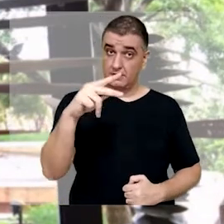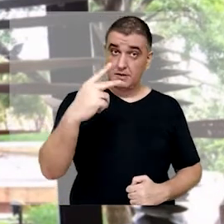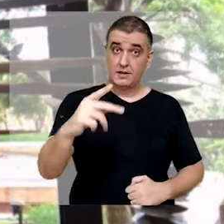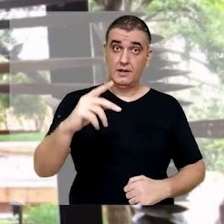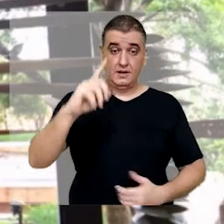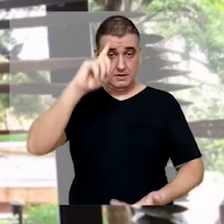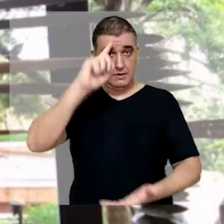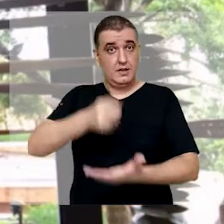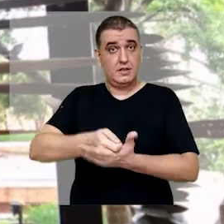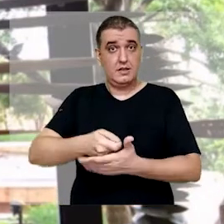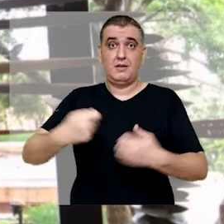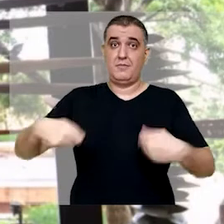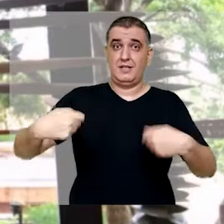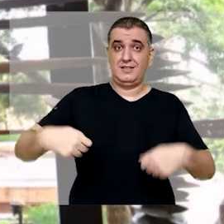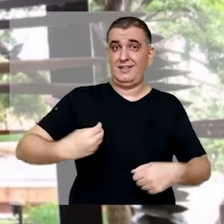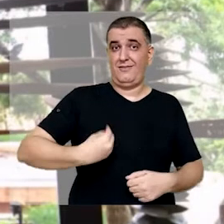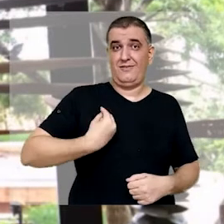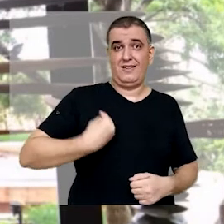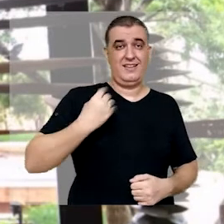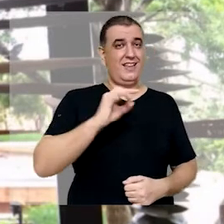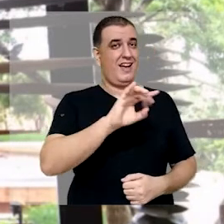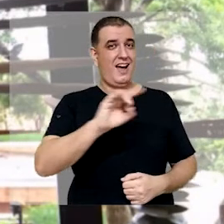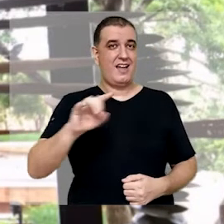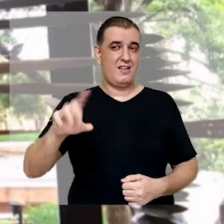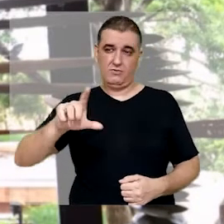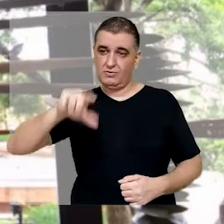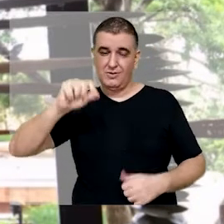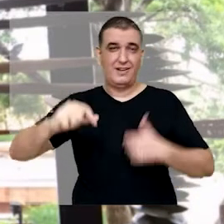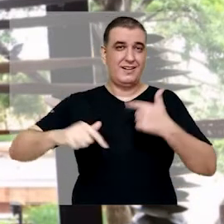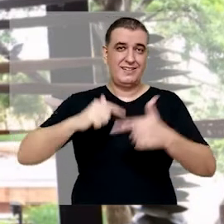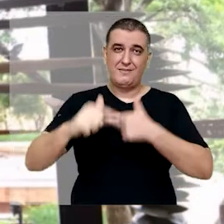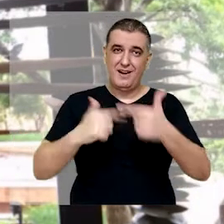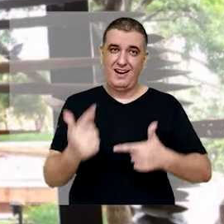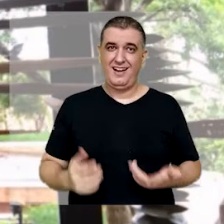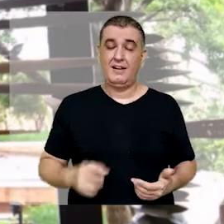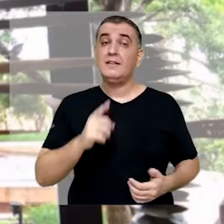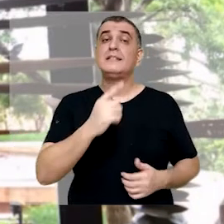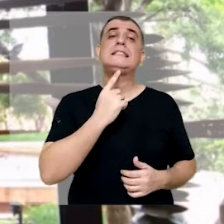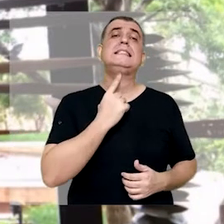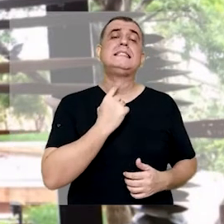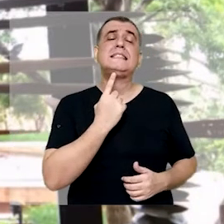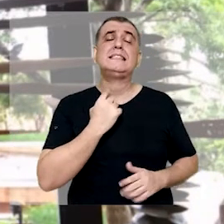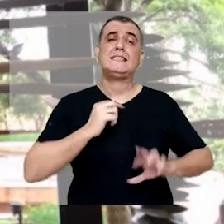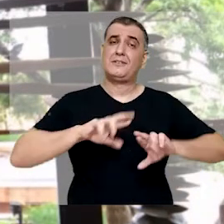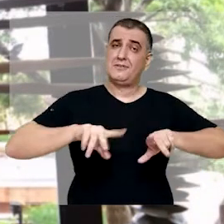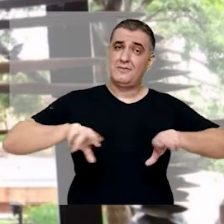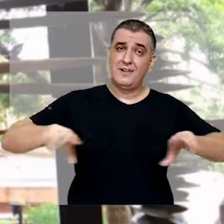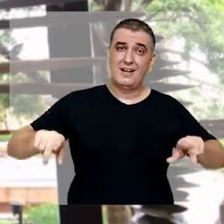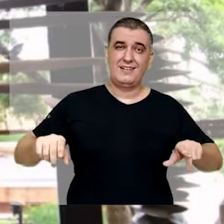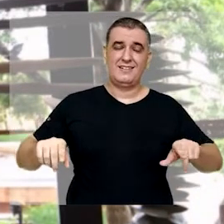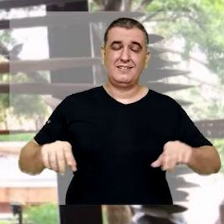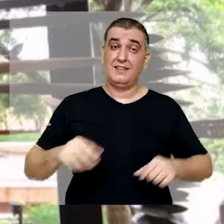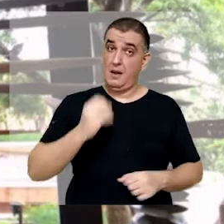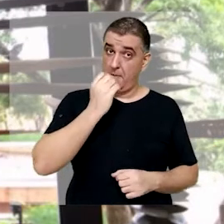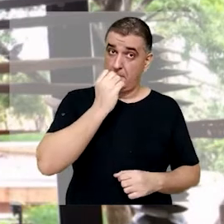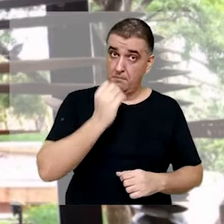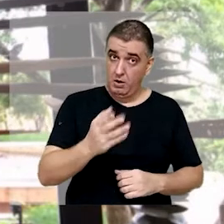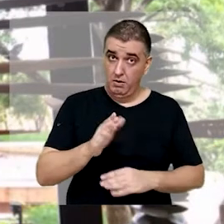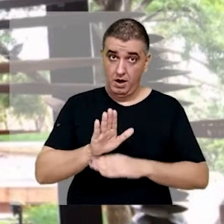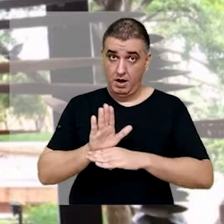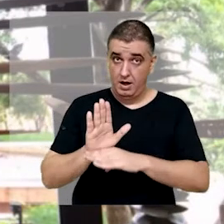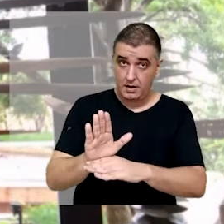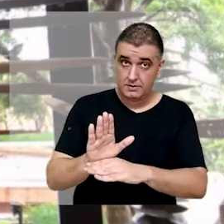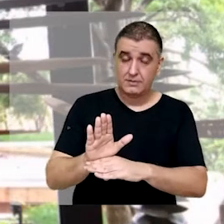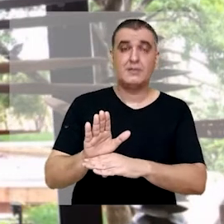positivismo e seguir mesmo os desejos, não é? De uma forma consciente. Vai ser